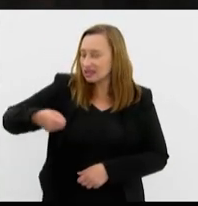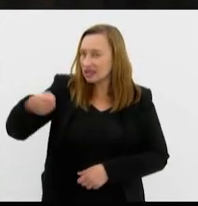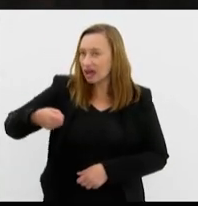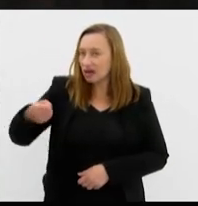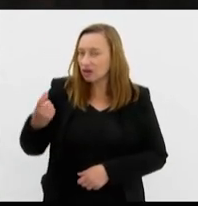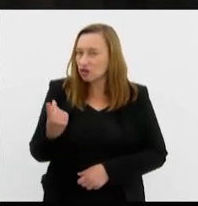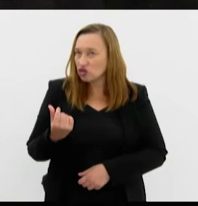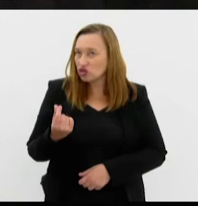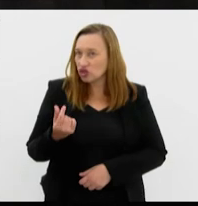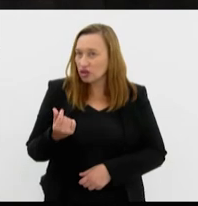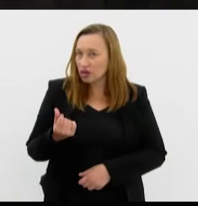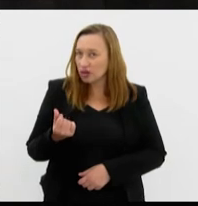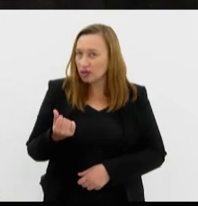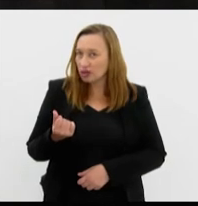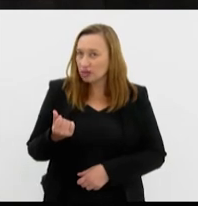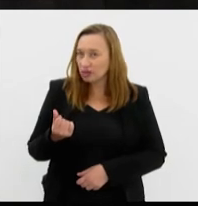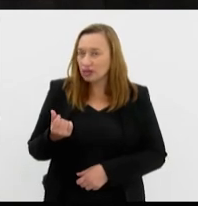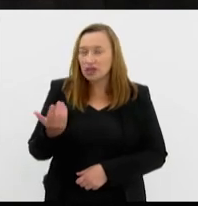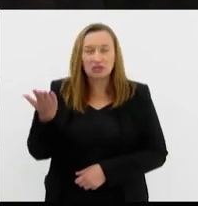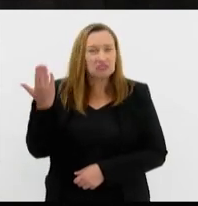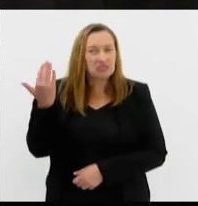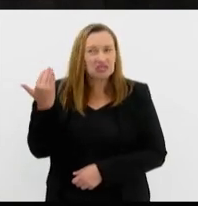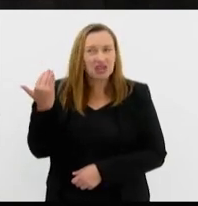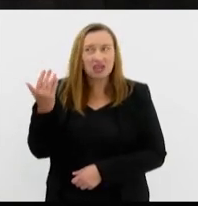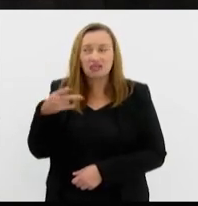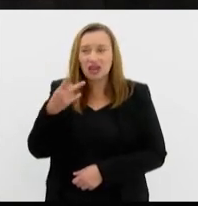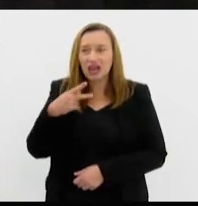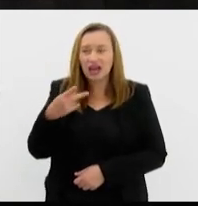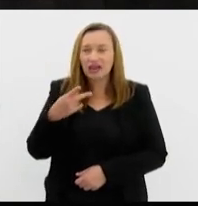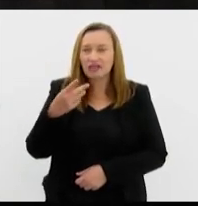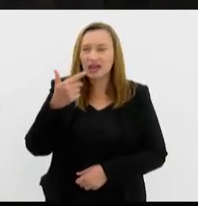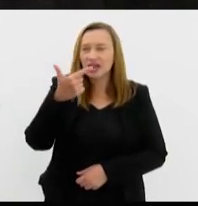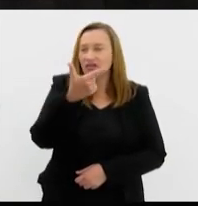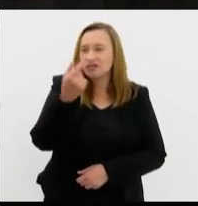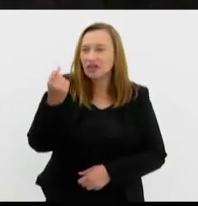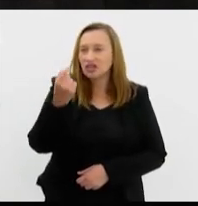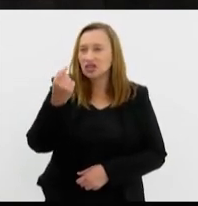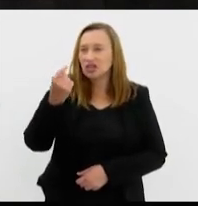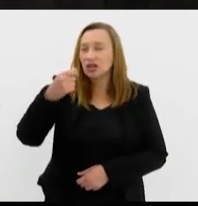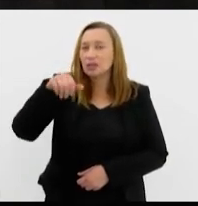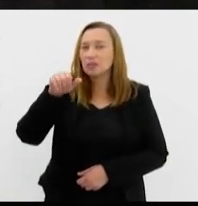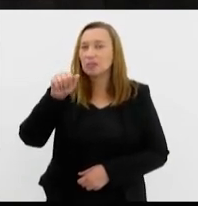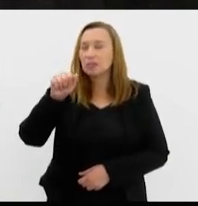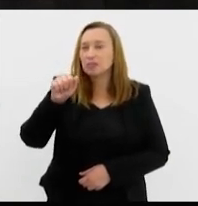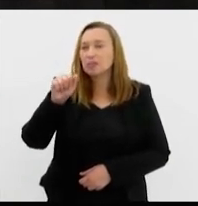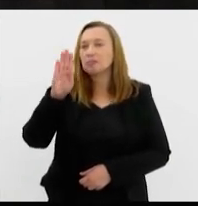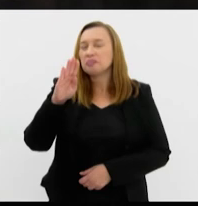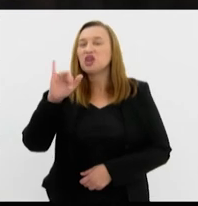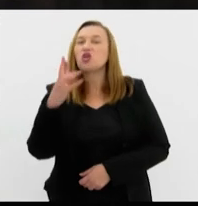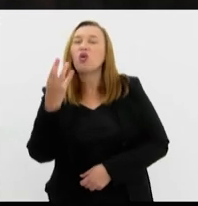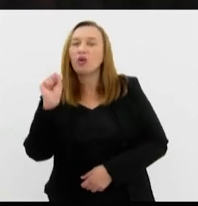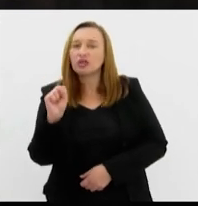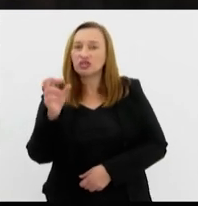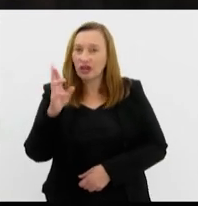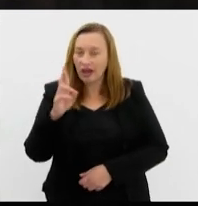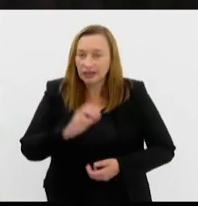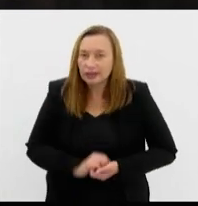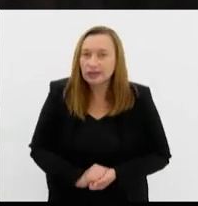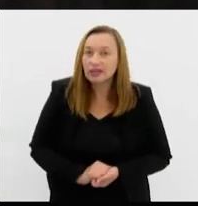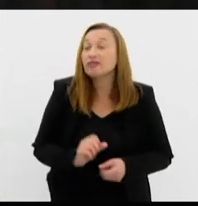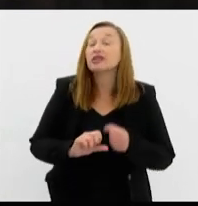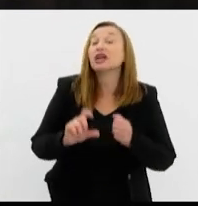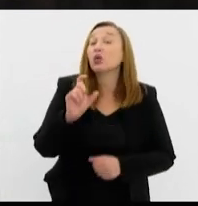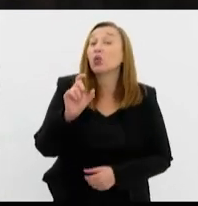gente estimava na ordem de uns 20 bilhões de reais. Então o que, que eles fizeram? Fizeram